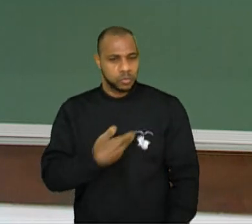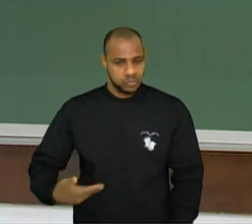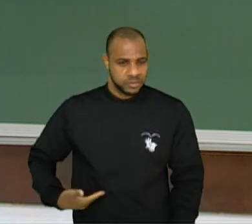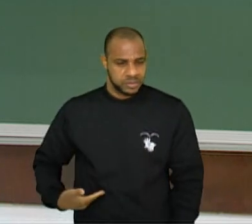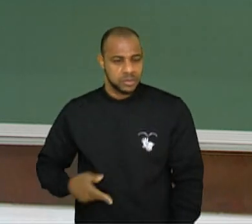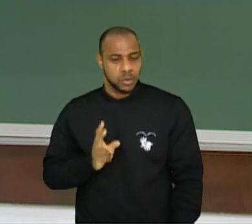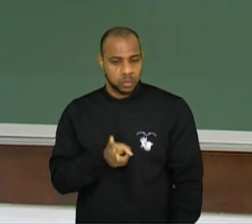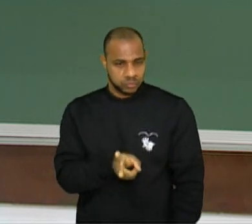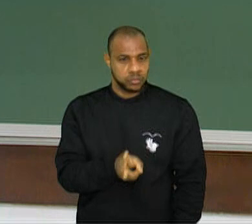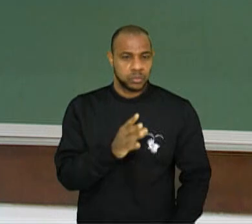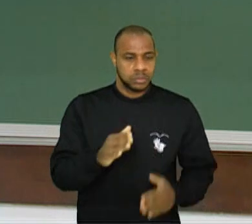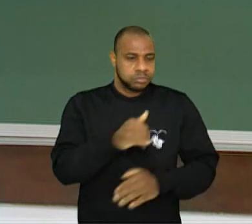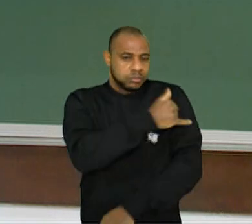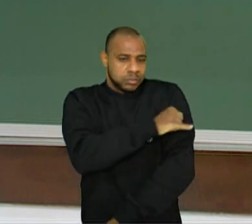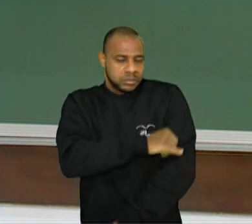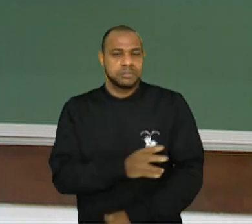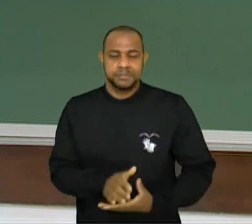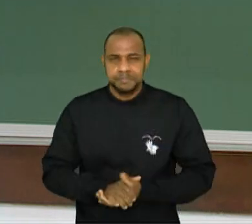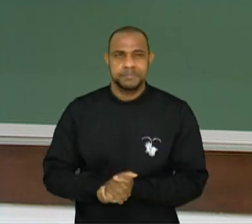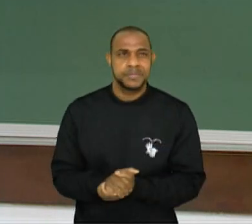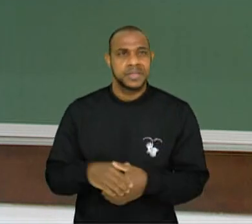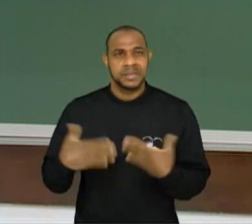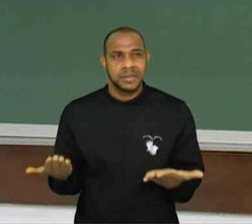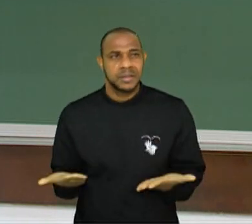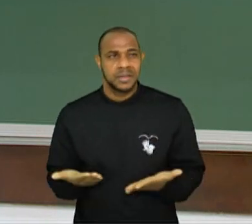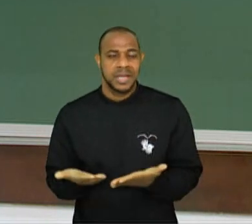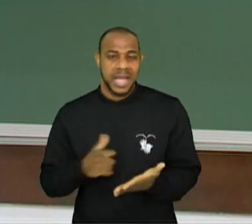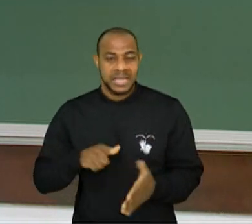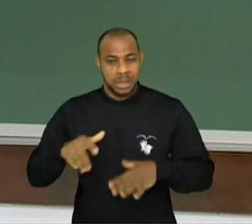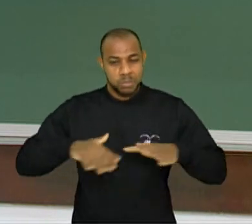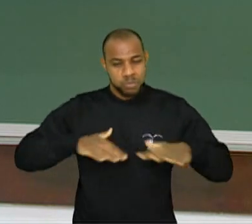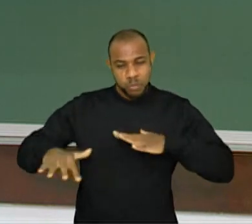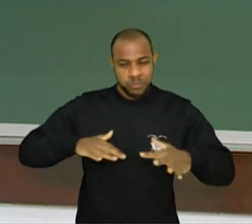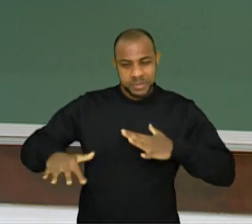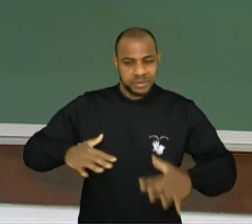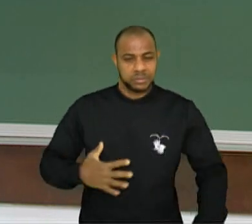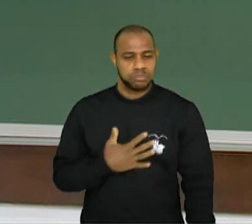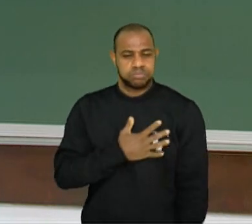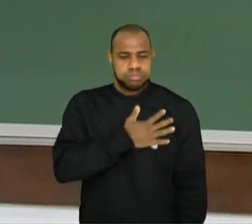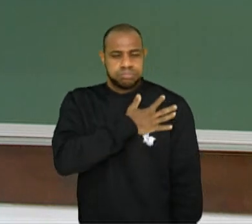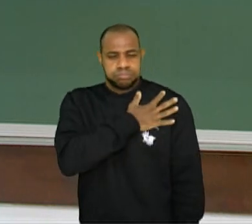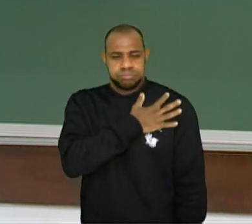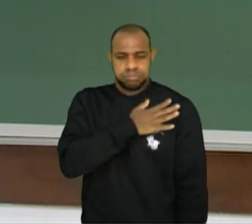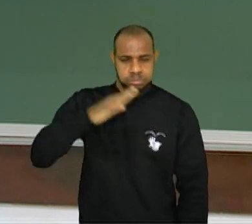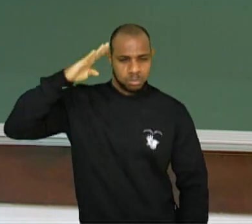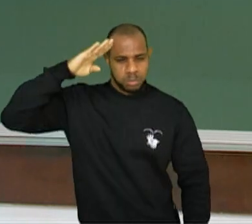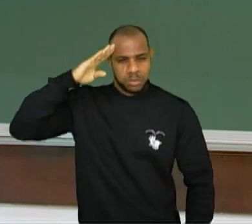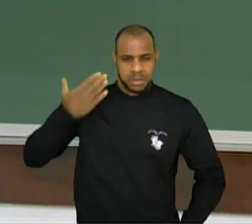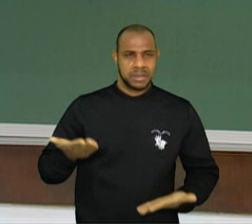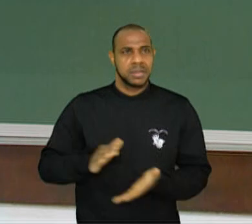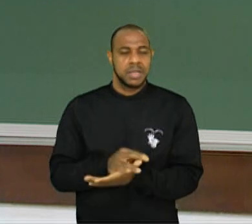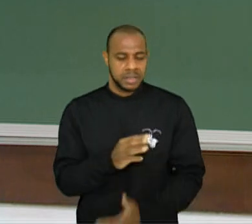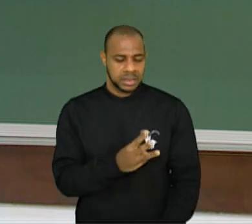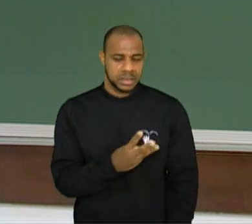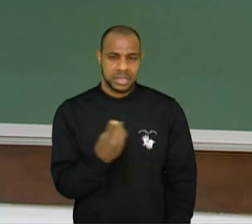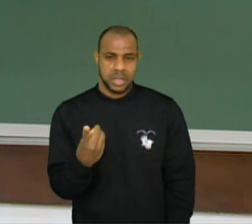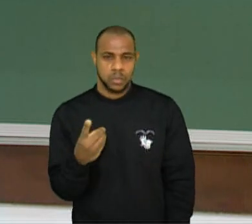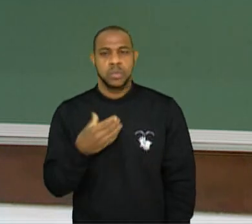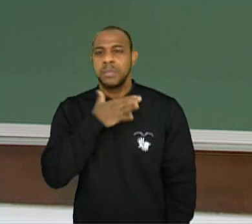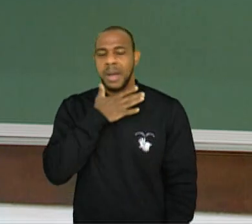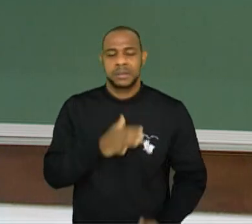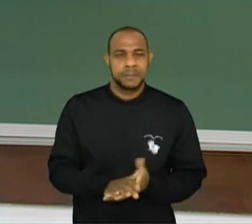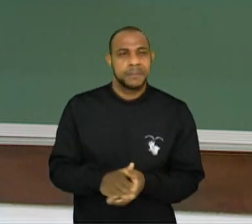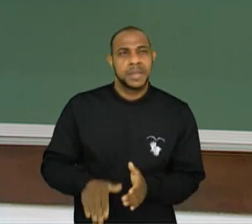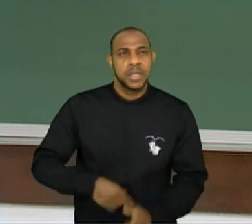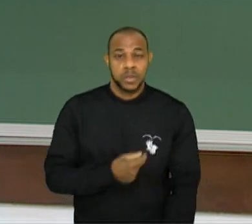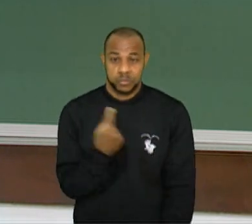Janeiro. E o presidente estava no Rio de Janeiro. Então, essa movimentação de tropas dá início ao golpe, oficialmente no dia 31 de março. No dia